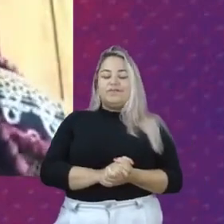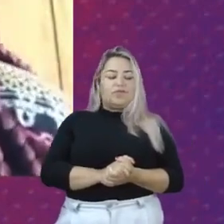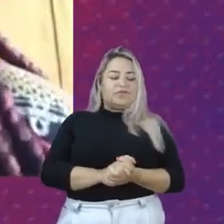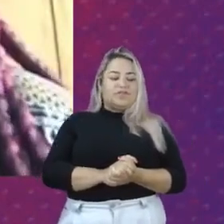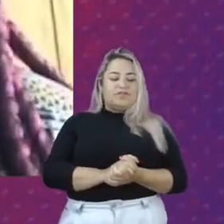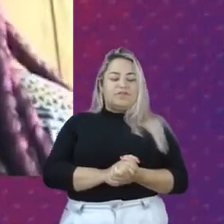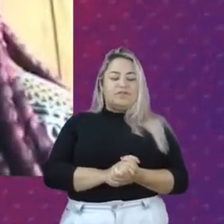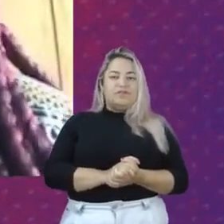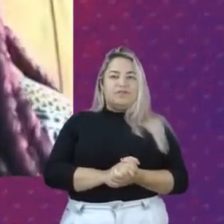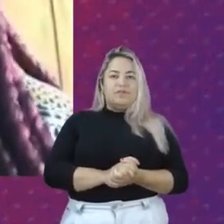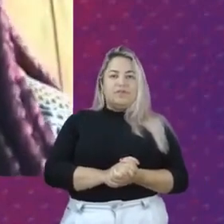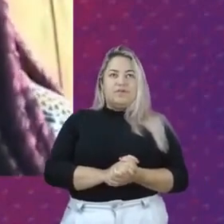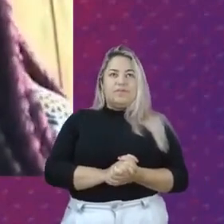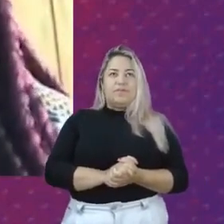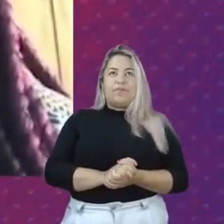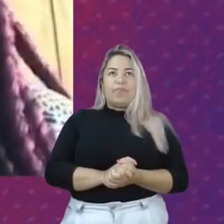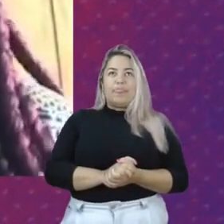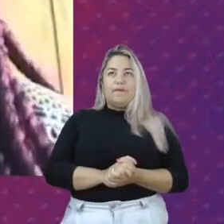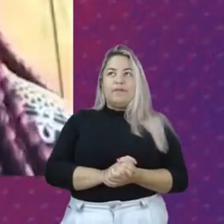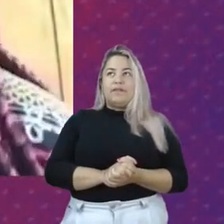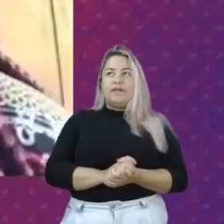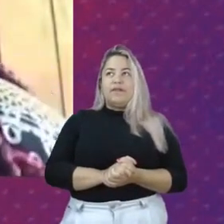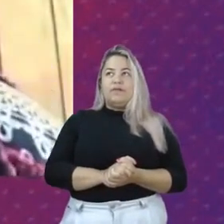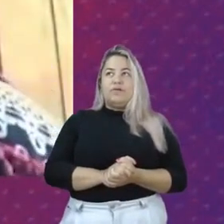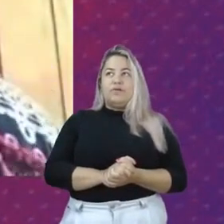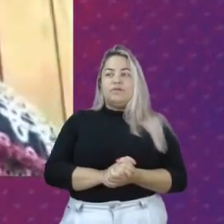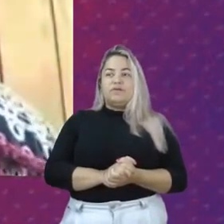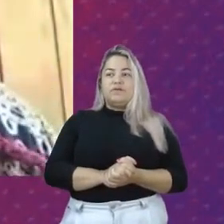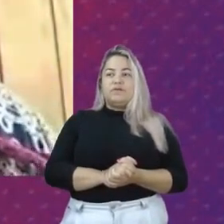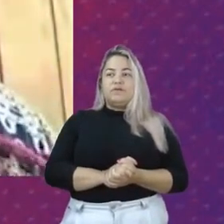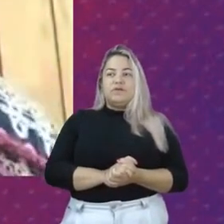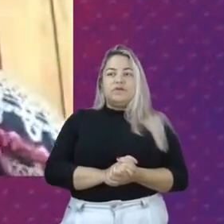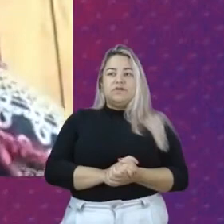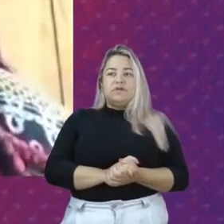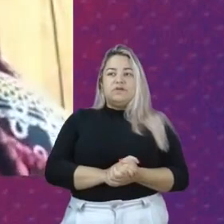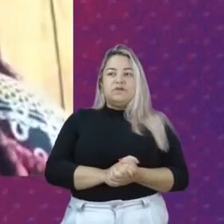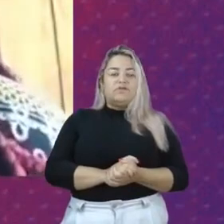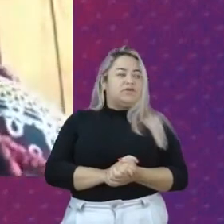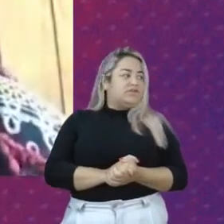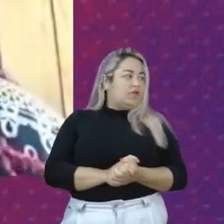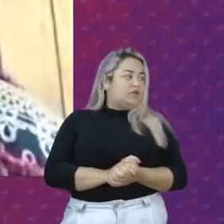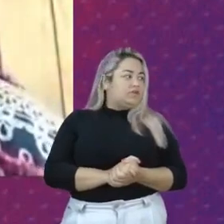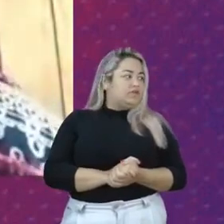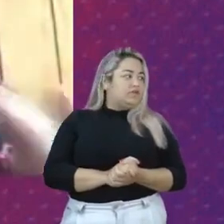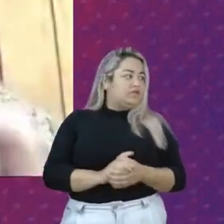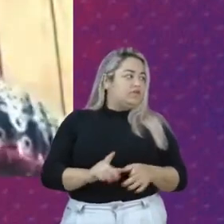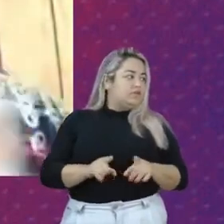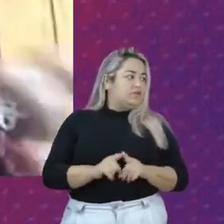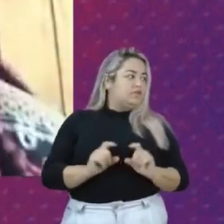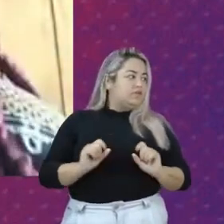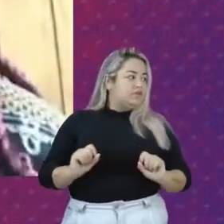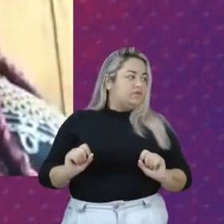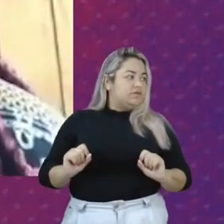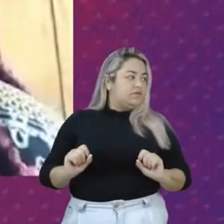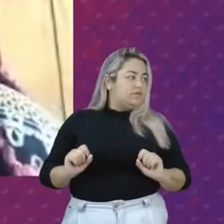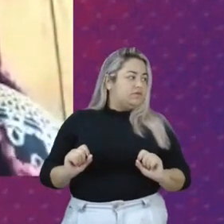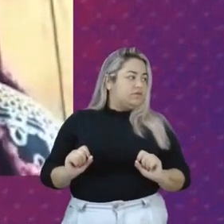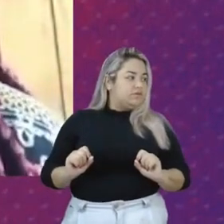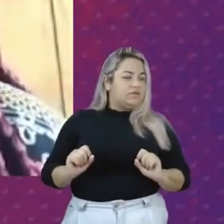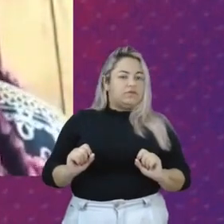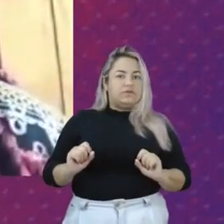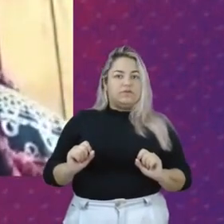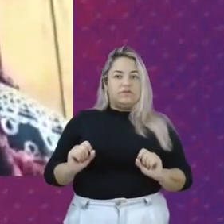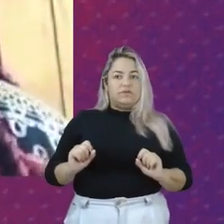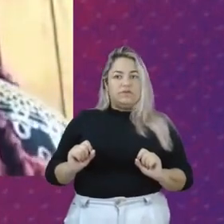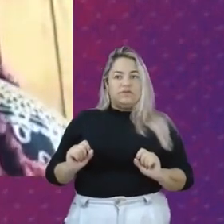para garantir uma política pública de urbanização, mas ainda existe uma grande